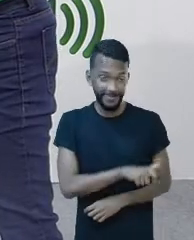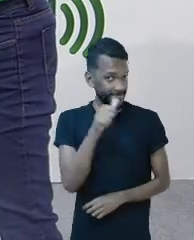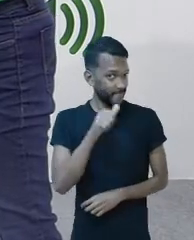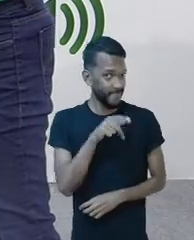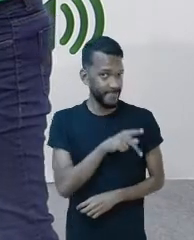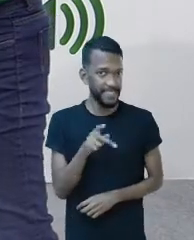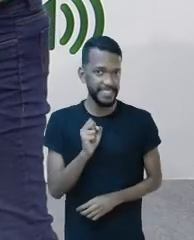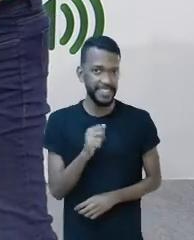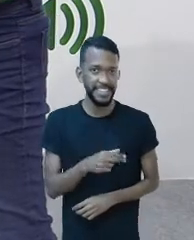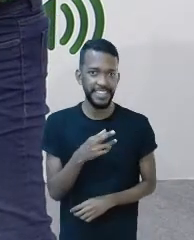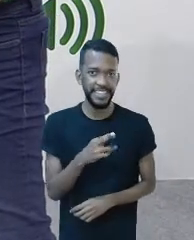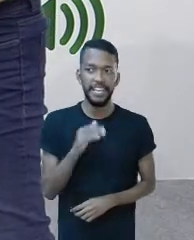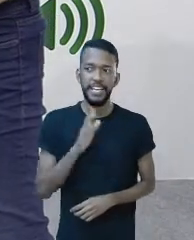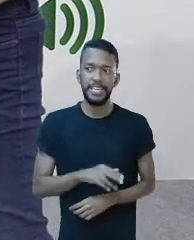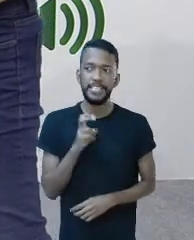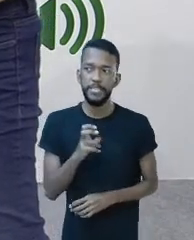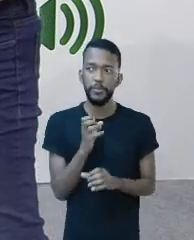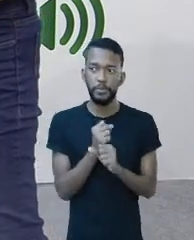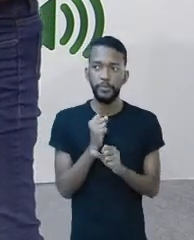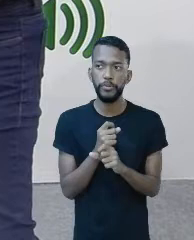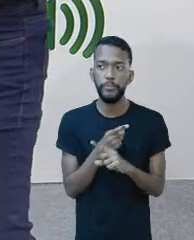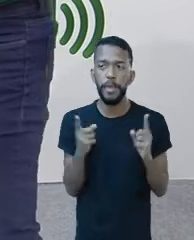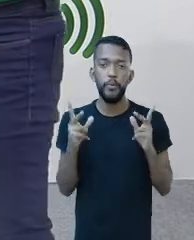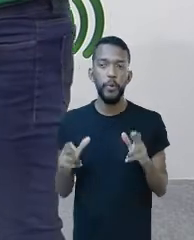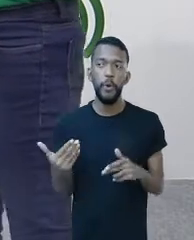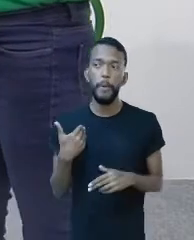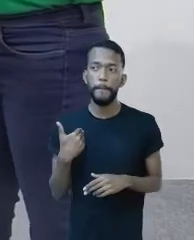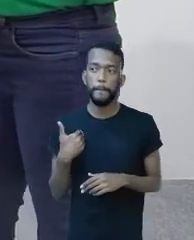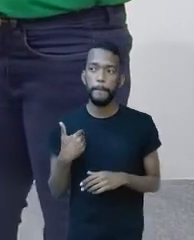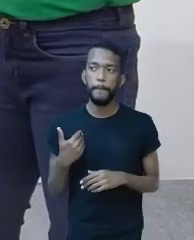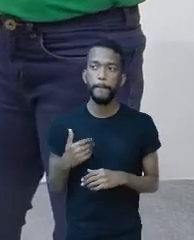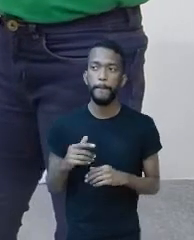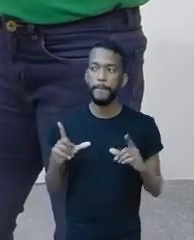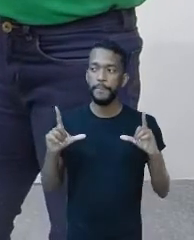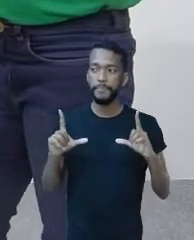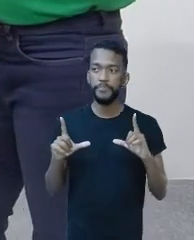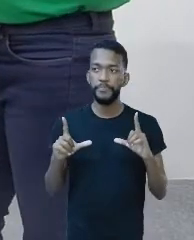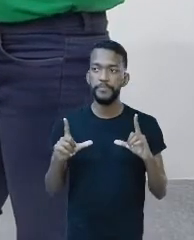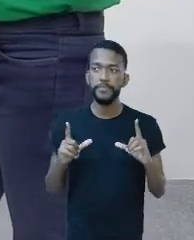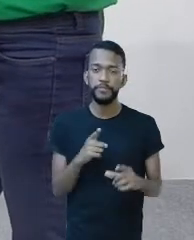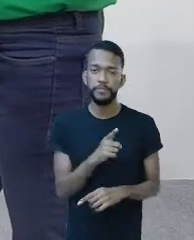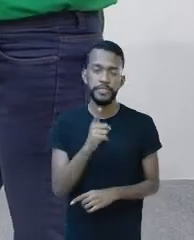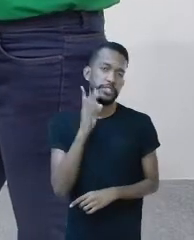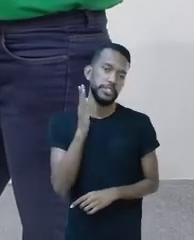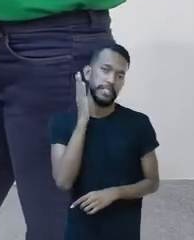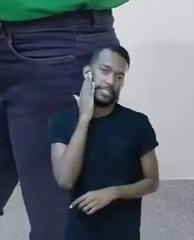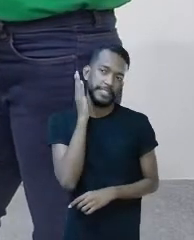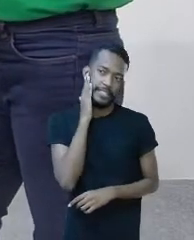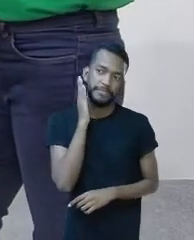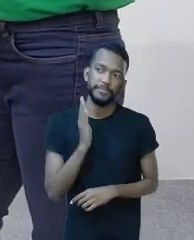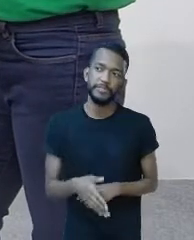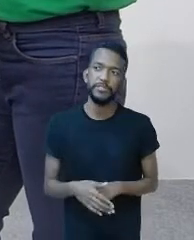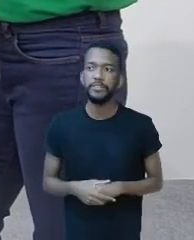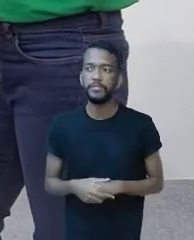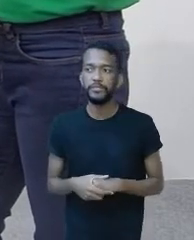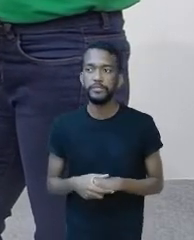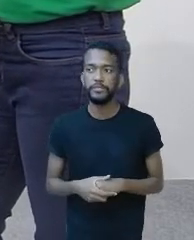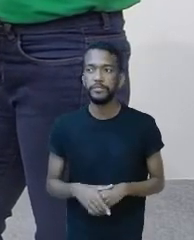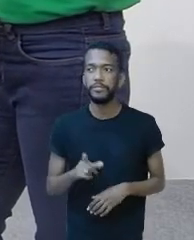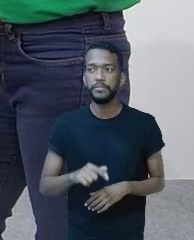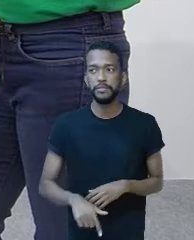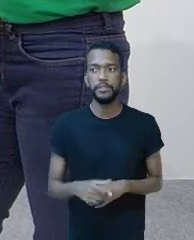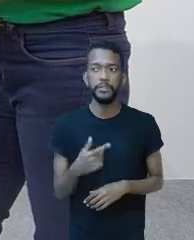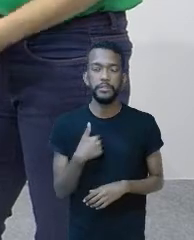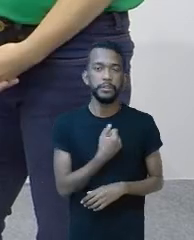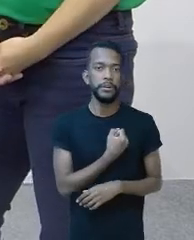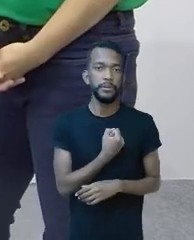5 pontos. Só que ela está igual a mim num quadrinho aqui, que vocês sabem que quadro é esse, não é? O quadro